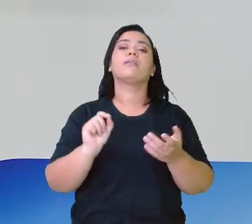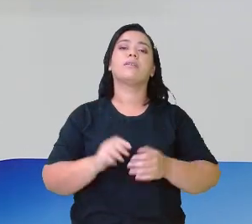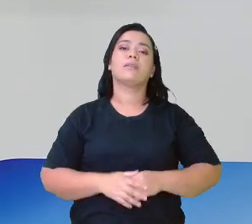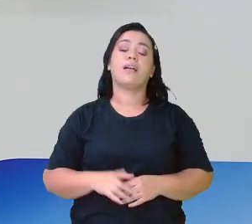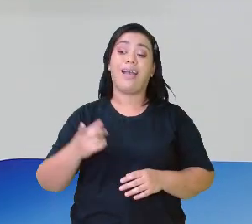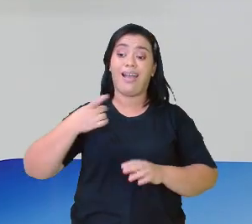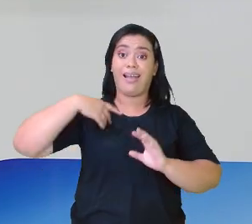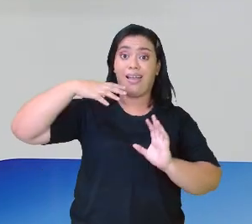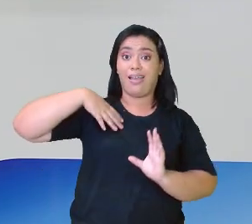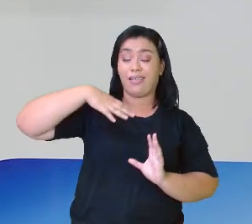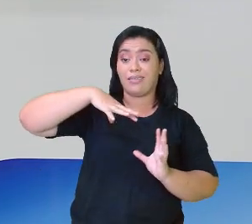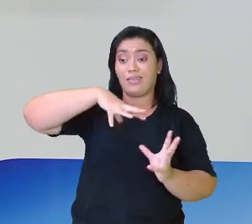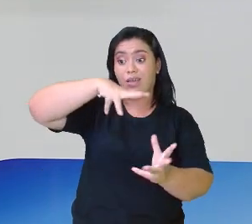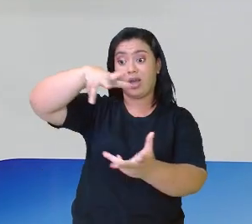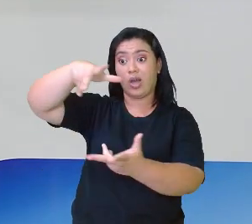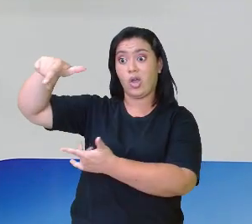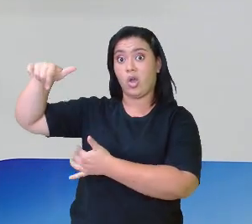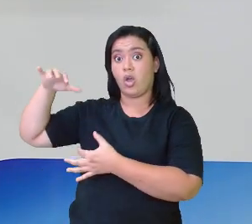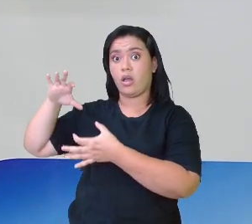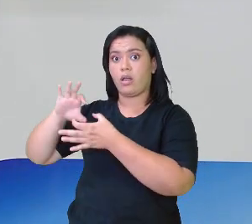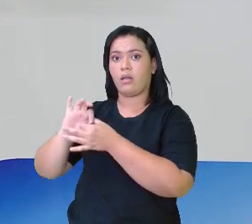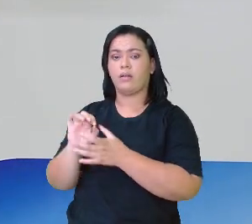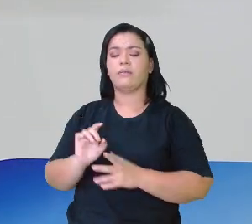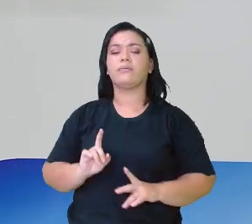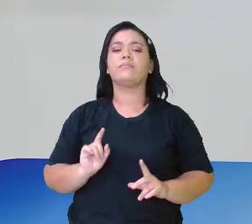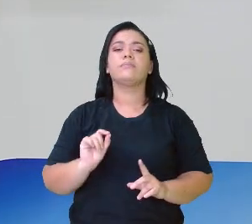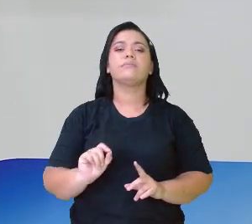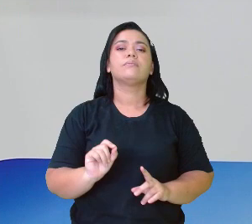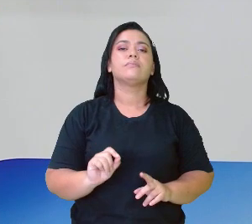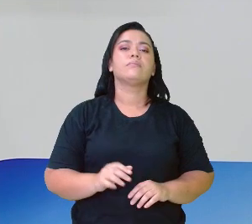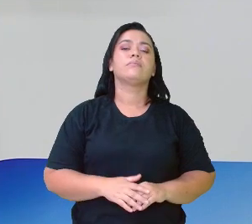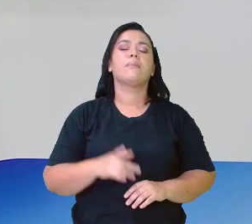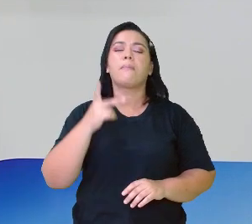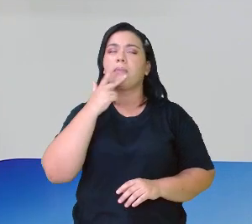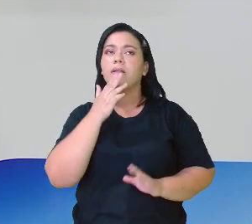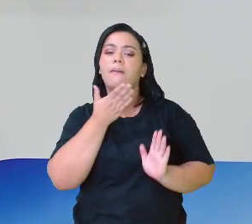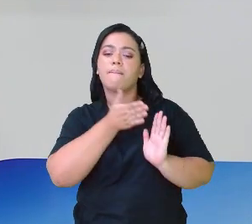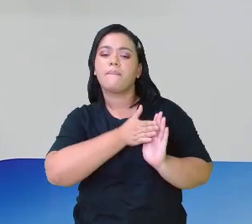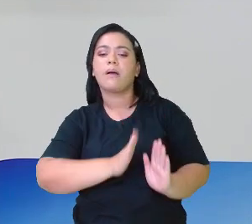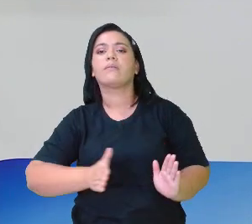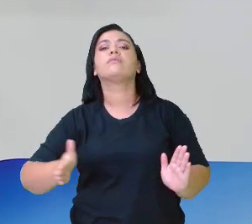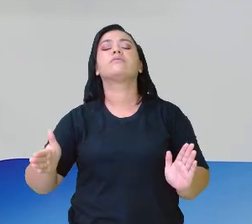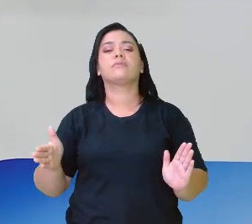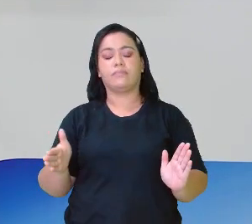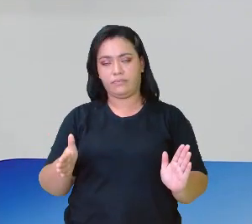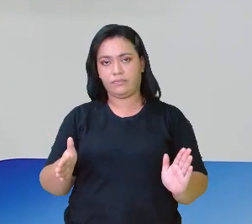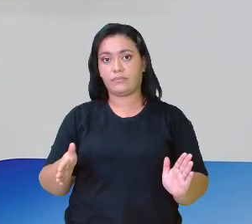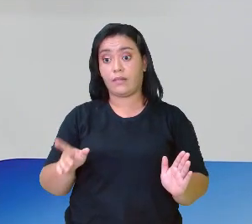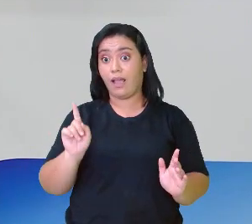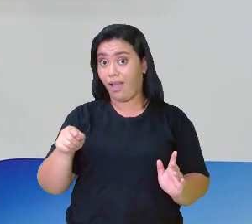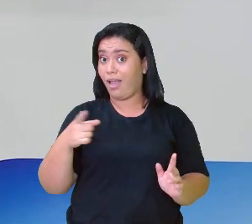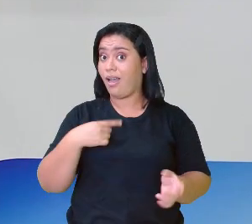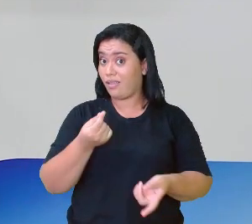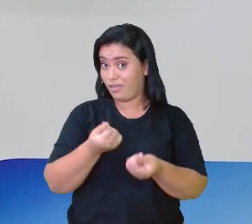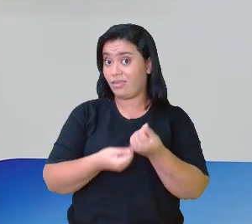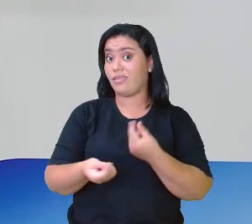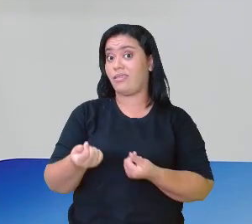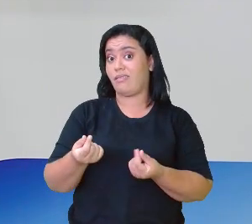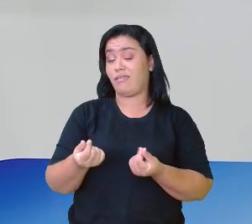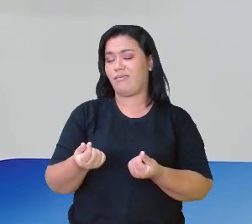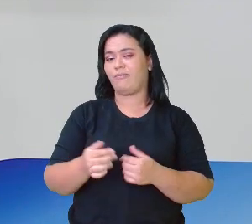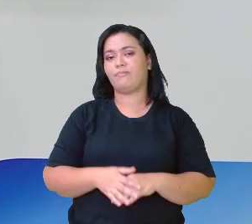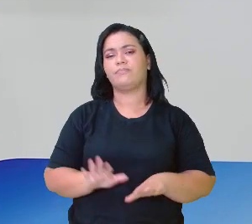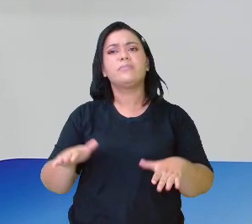de globalização, quando a gente pensa globalização igual a processo, e aí eu coloco para vocês, economia, dinheiro.